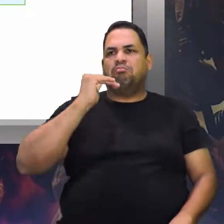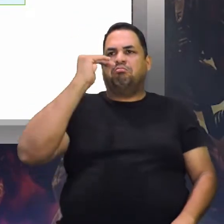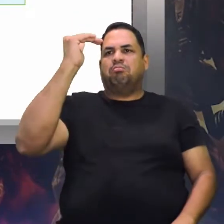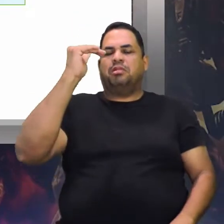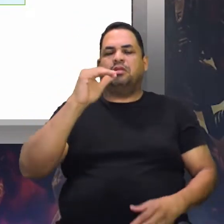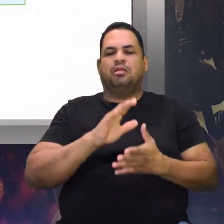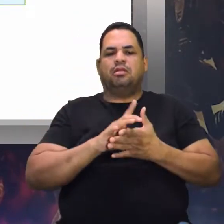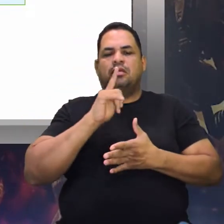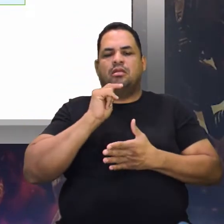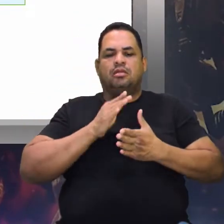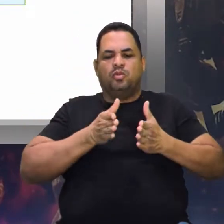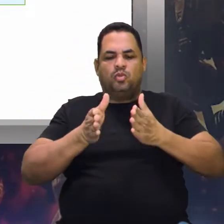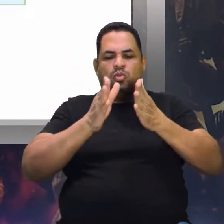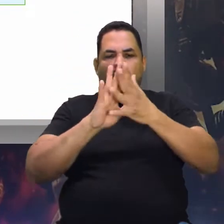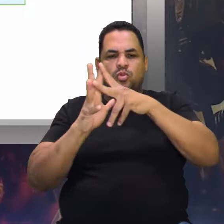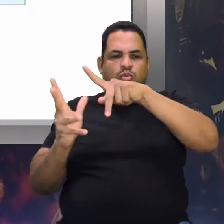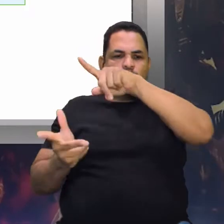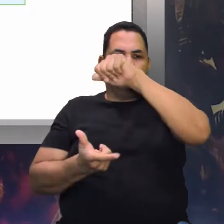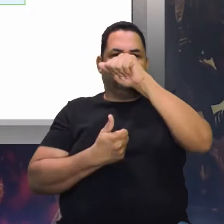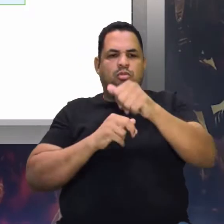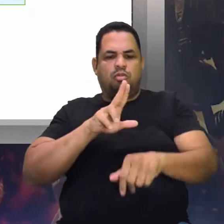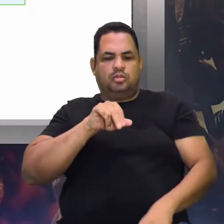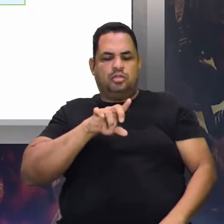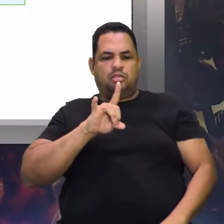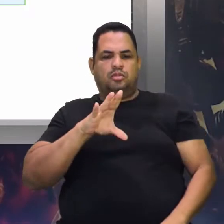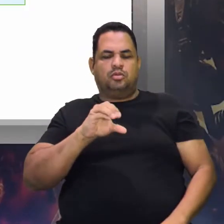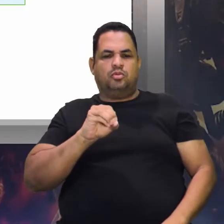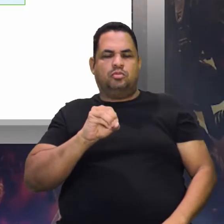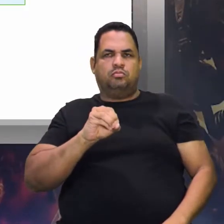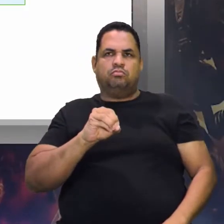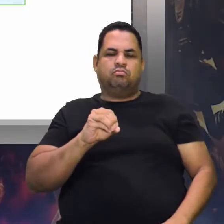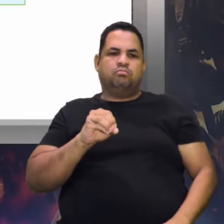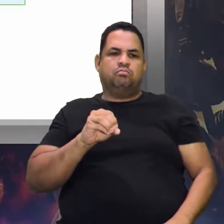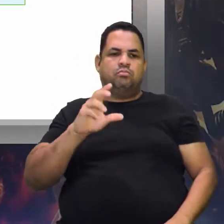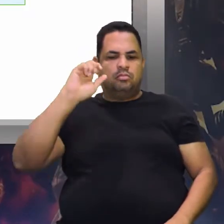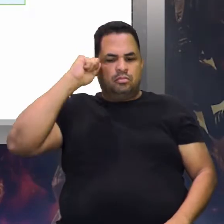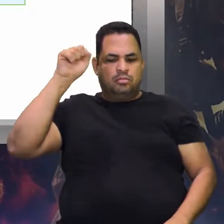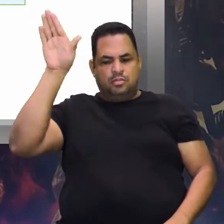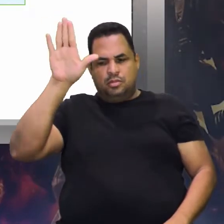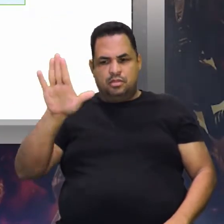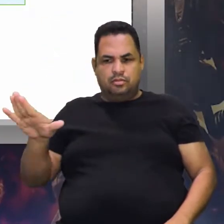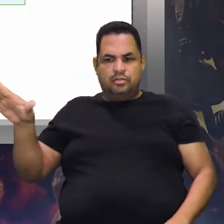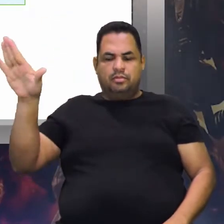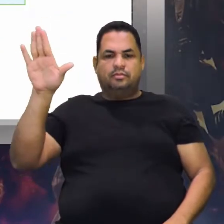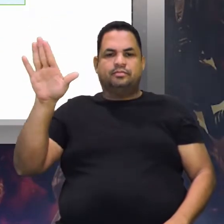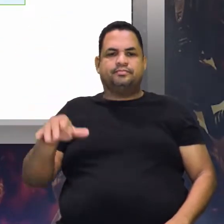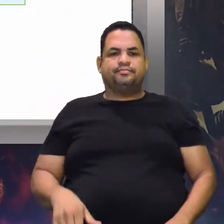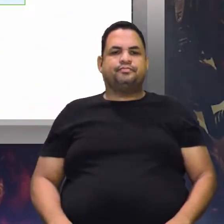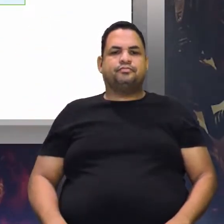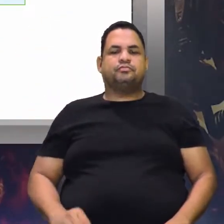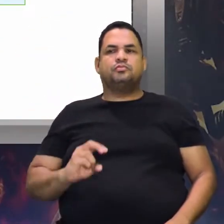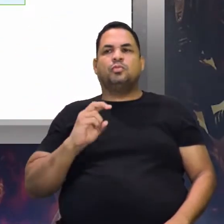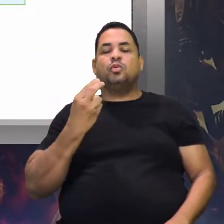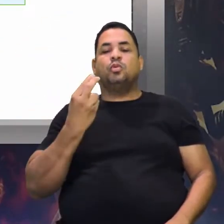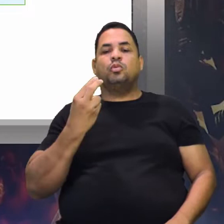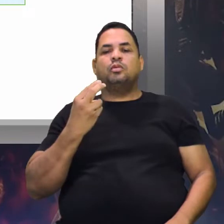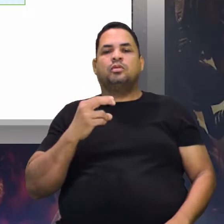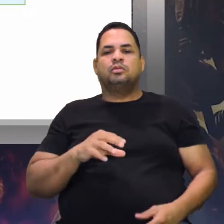mundo? Seria o rio Nilo, da África, ou seria o